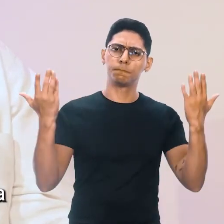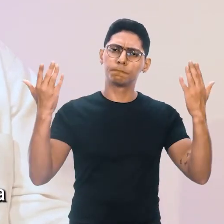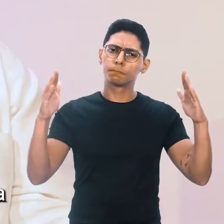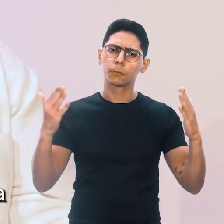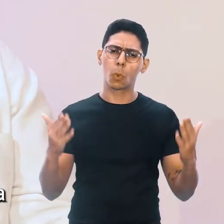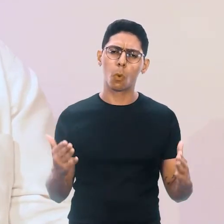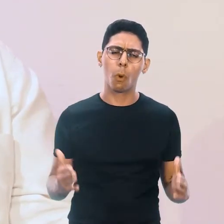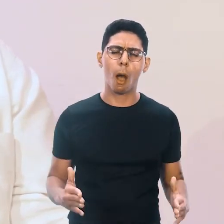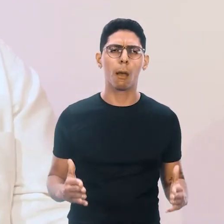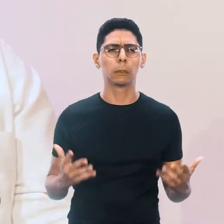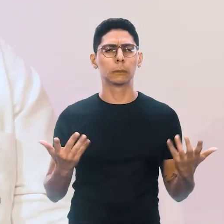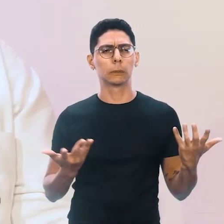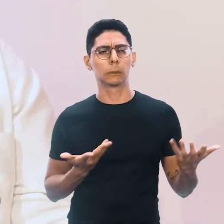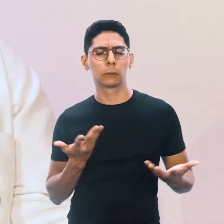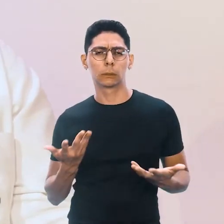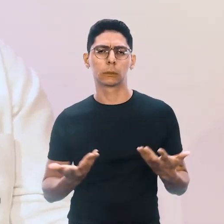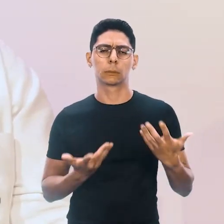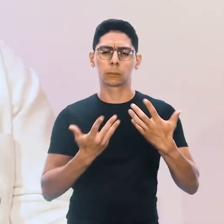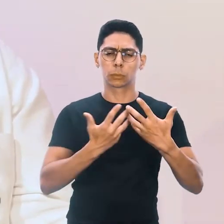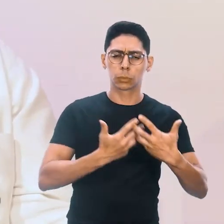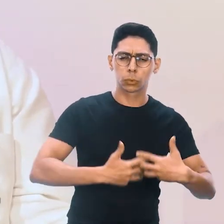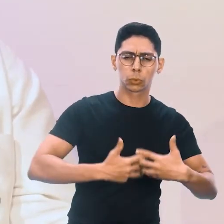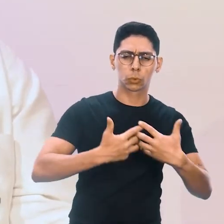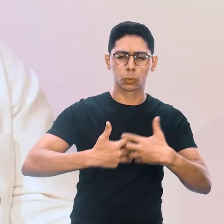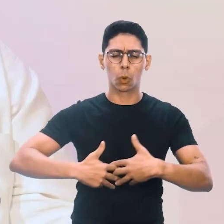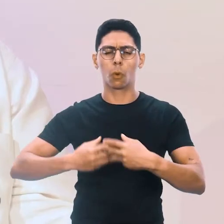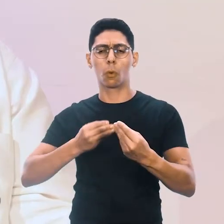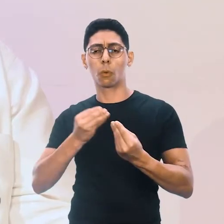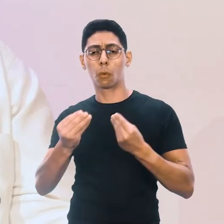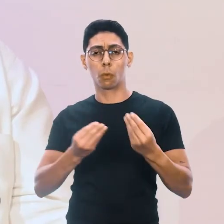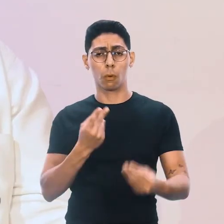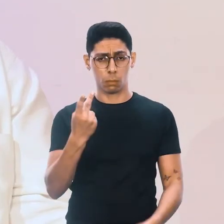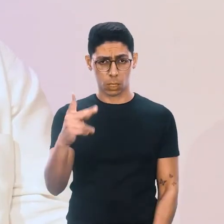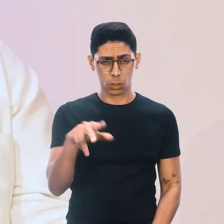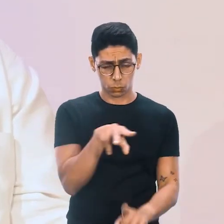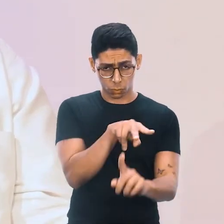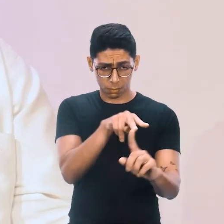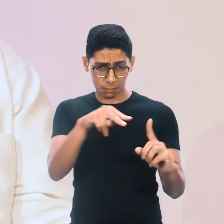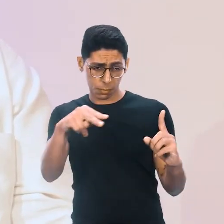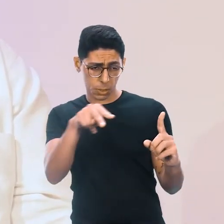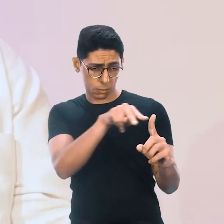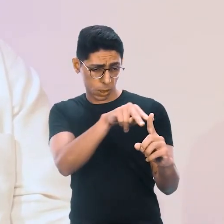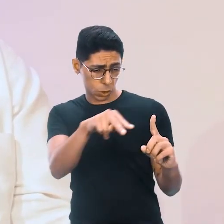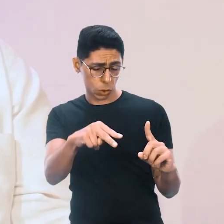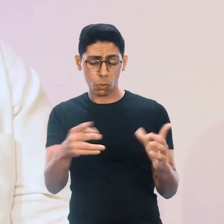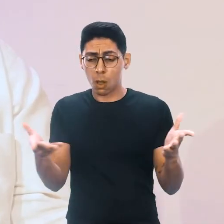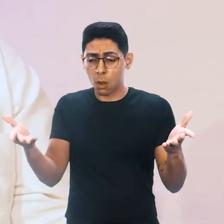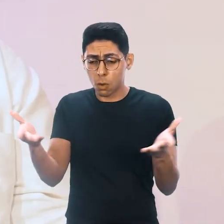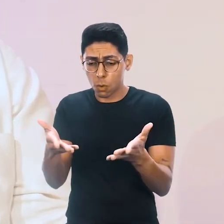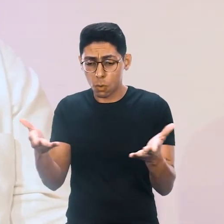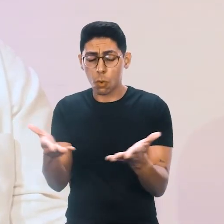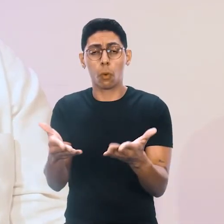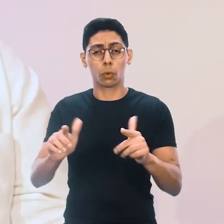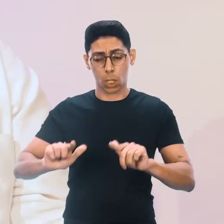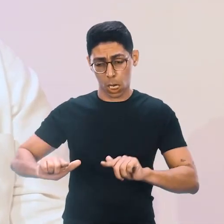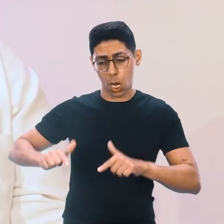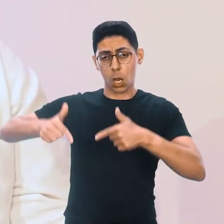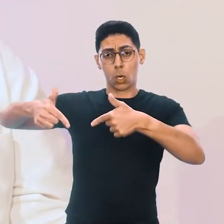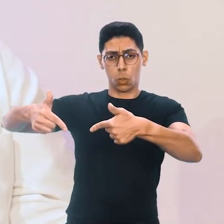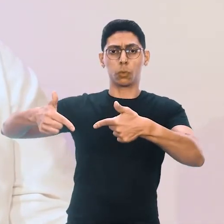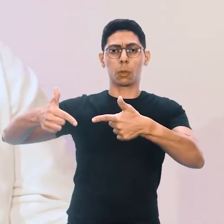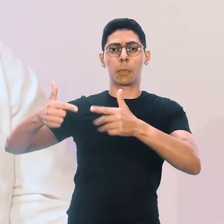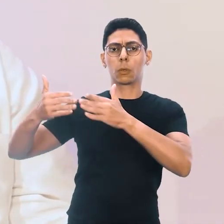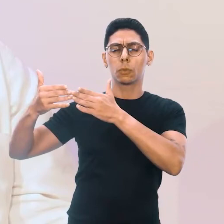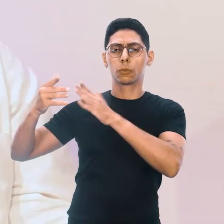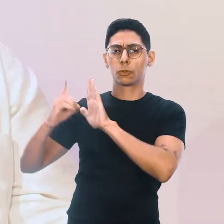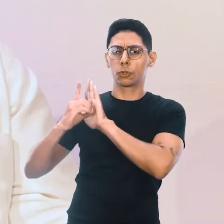de conjuntura de como é que está hoje, na sua visão, a luta pelos direitos das pessoas